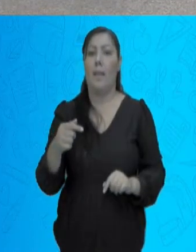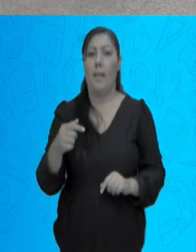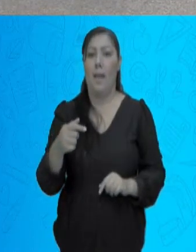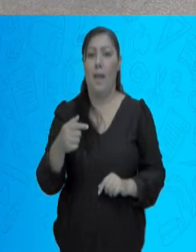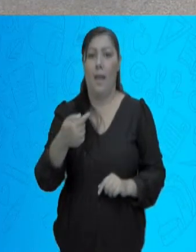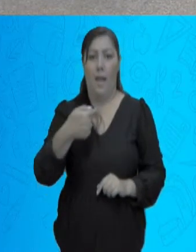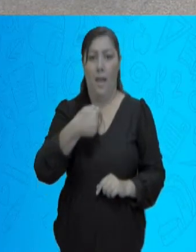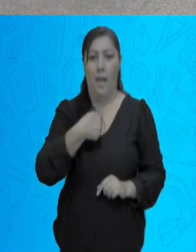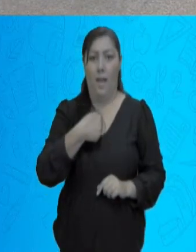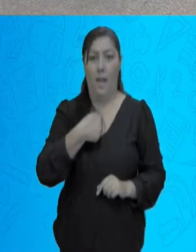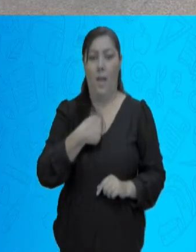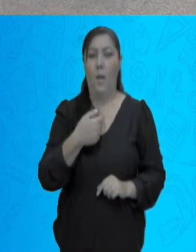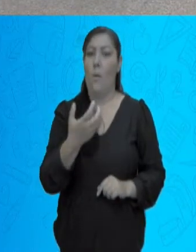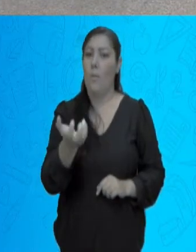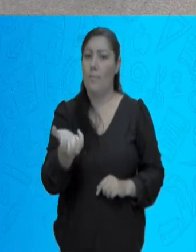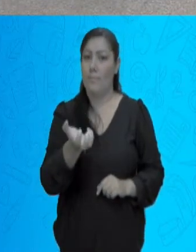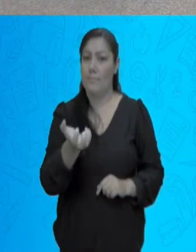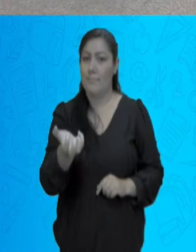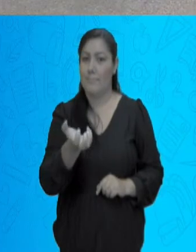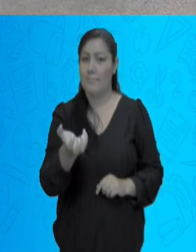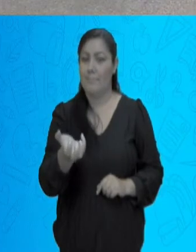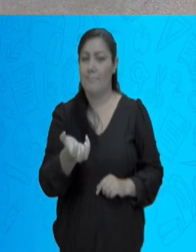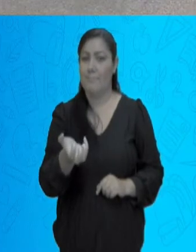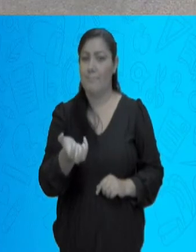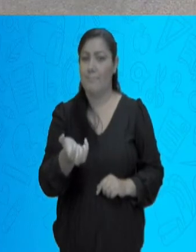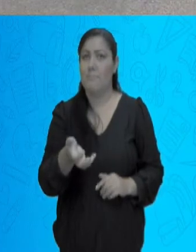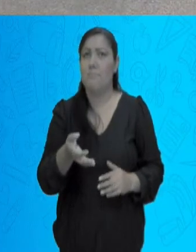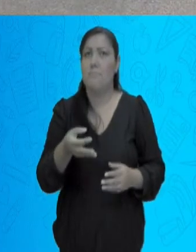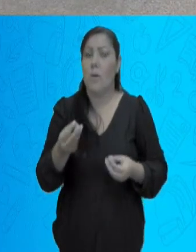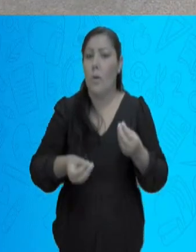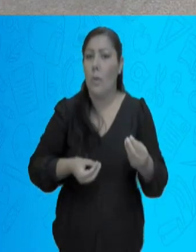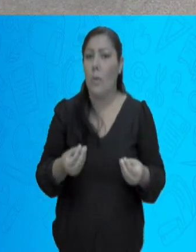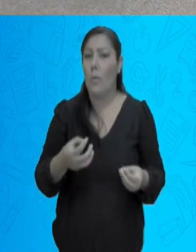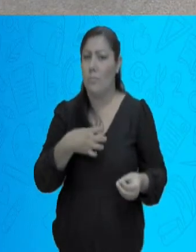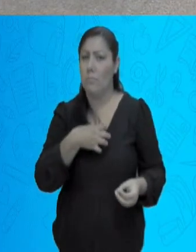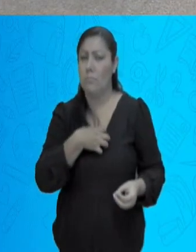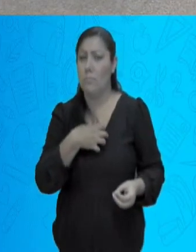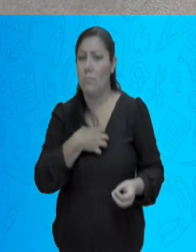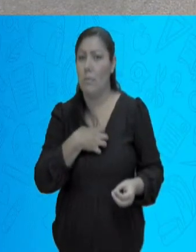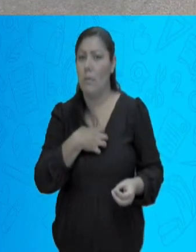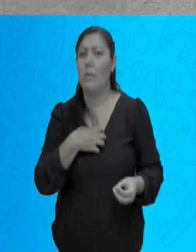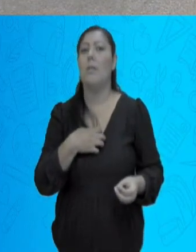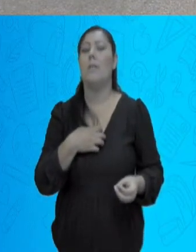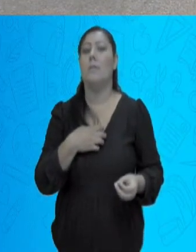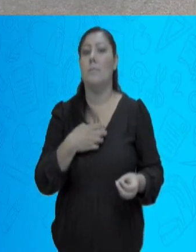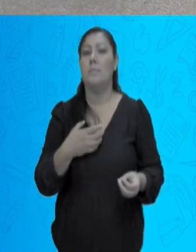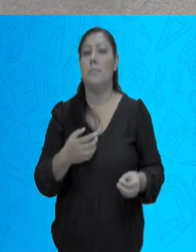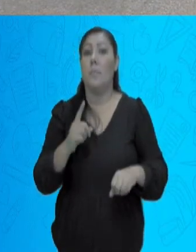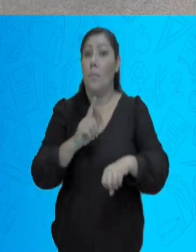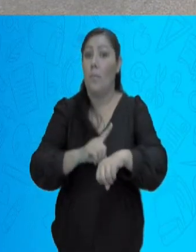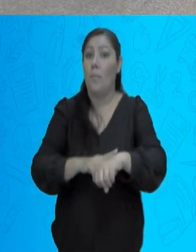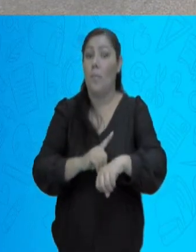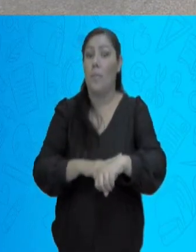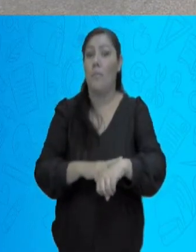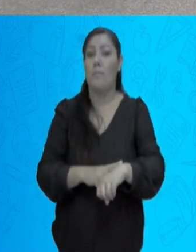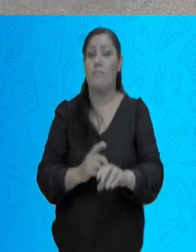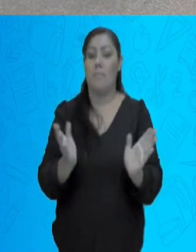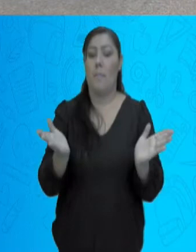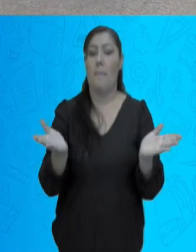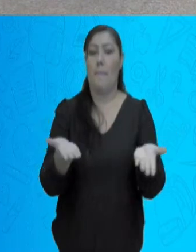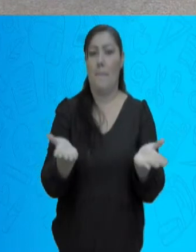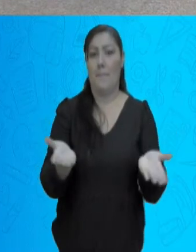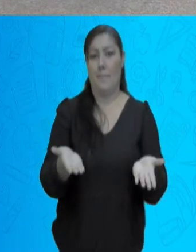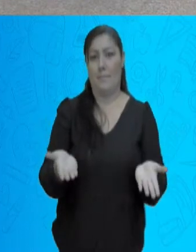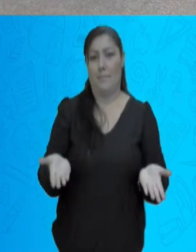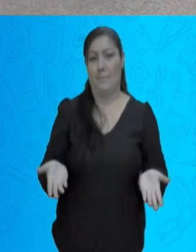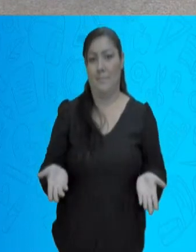entende que a frase está no presente, não é isso? Uma ação do momento, eu quero. Agora, se eu disser para você assim, eu